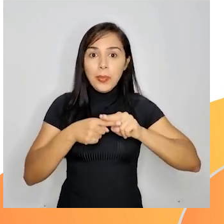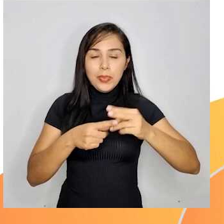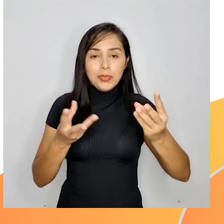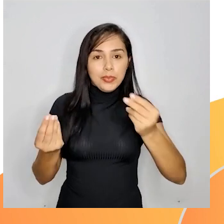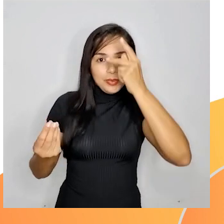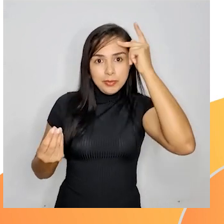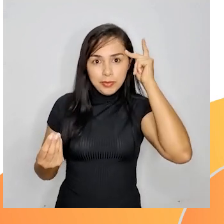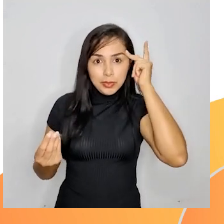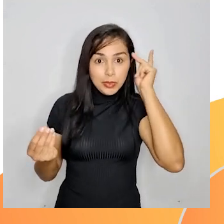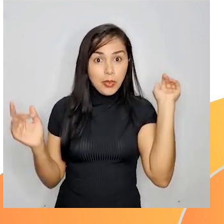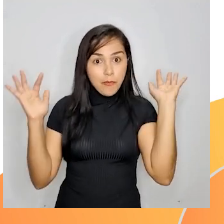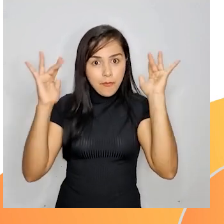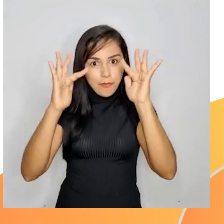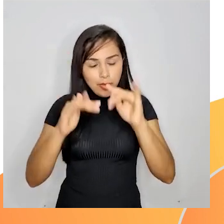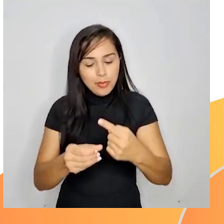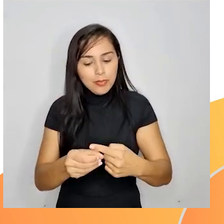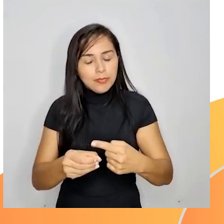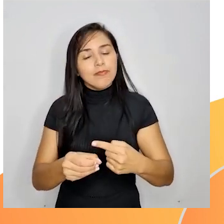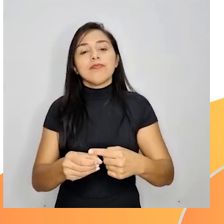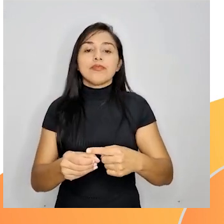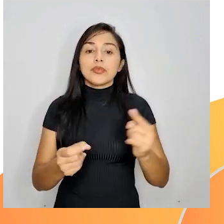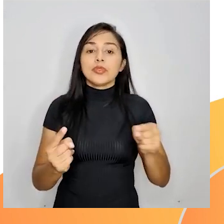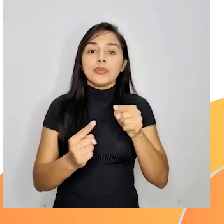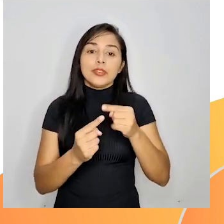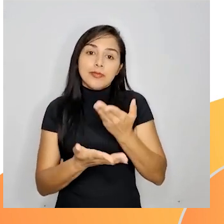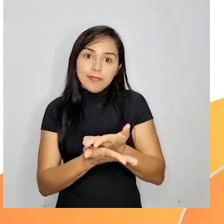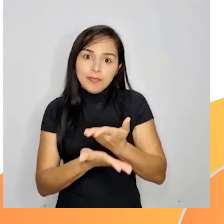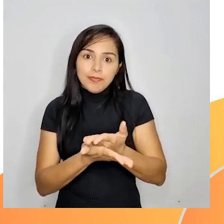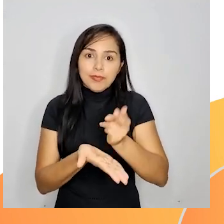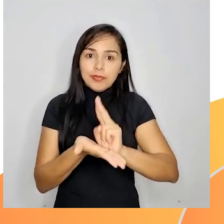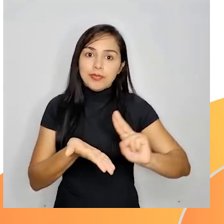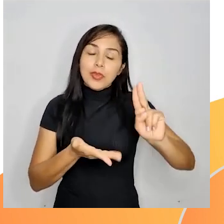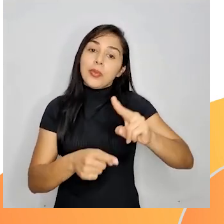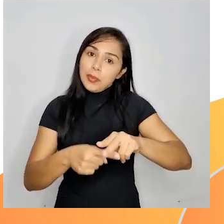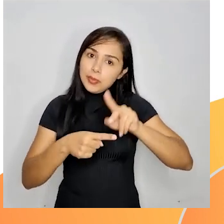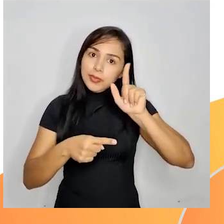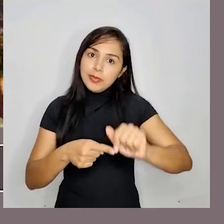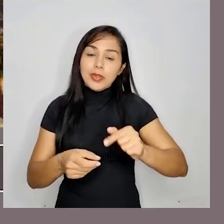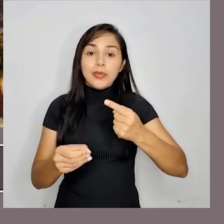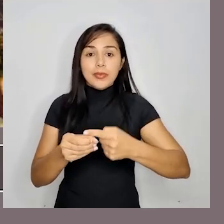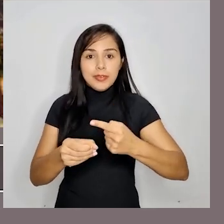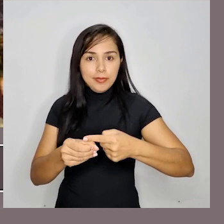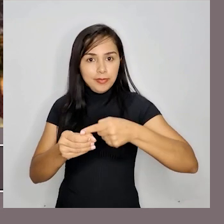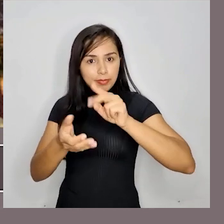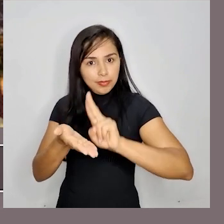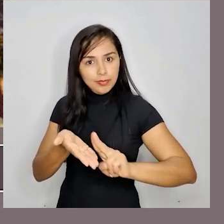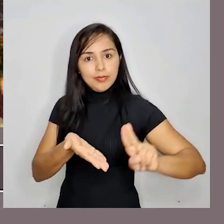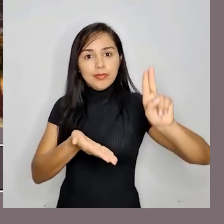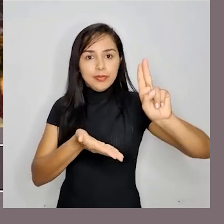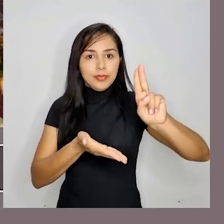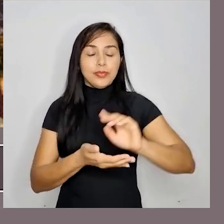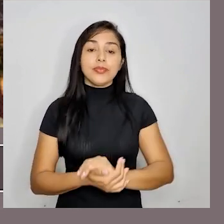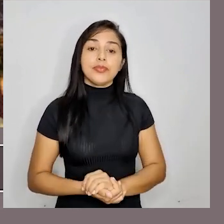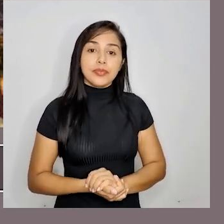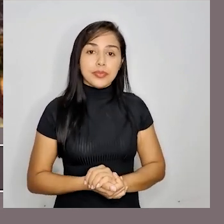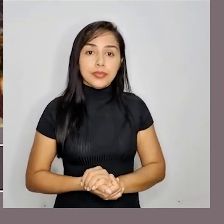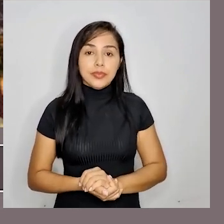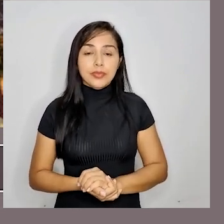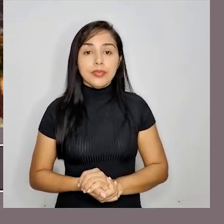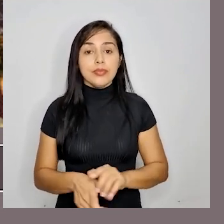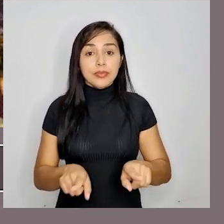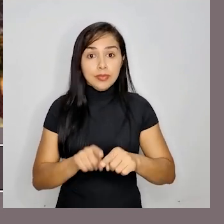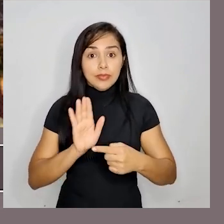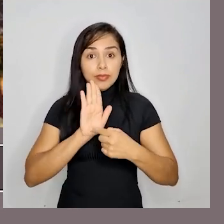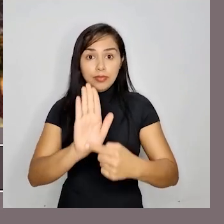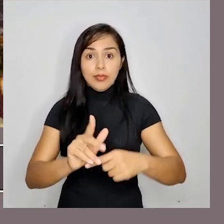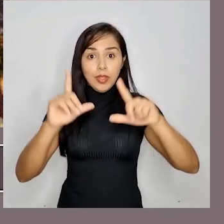aquela cidade. Por isso, ela é conhecida como uma cidade universitária. Já aqui nós temos uma imagem da cidade